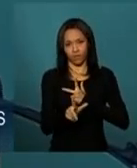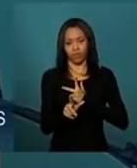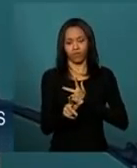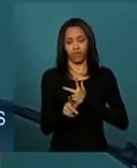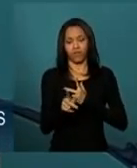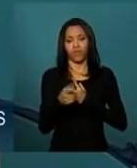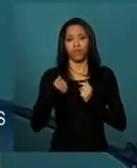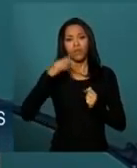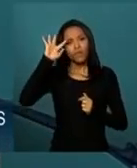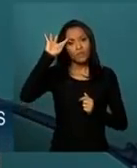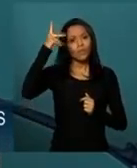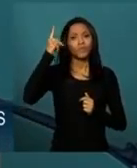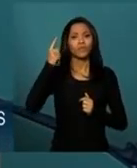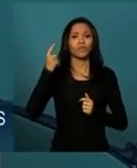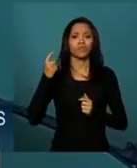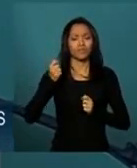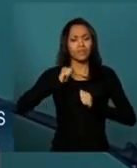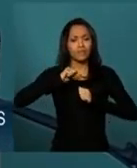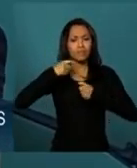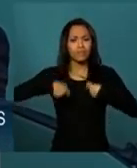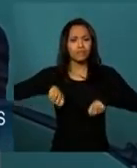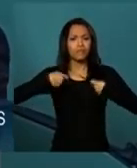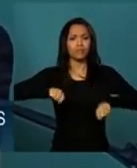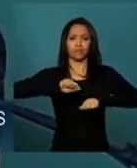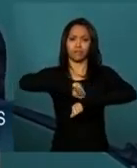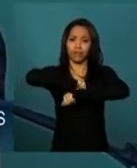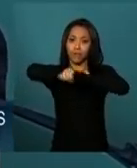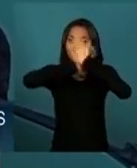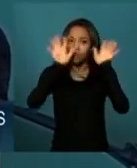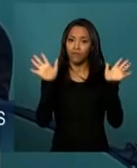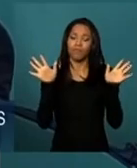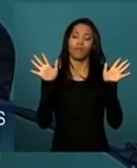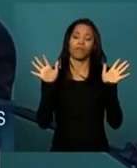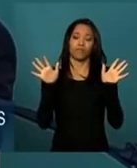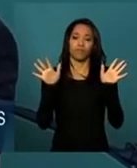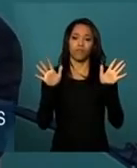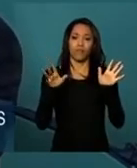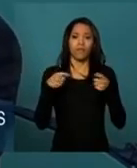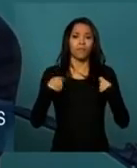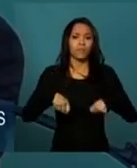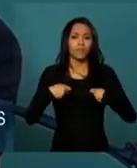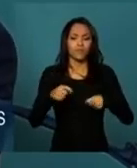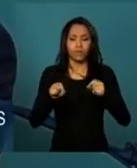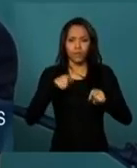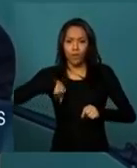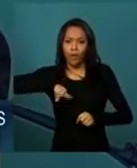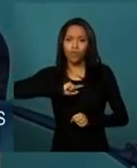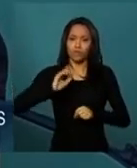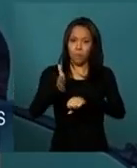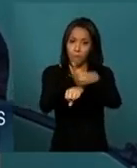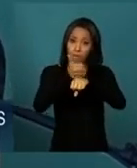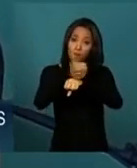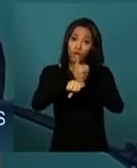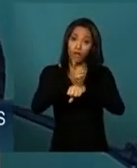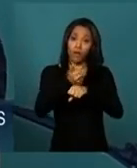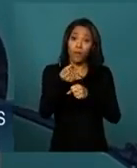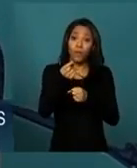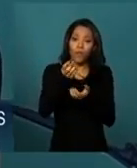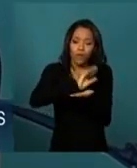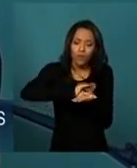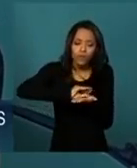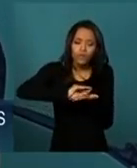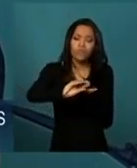soluções são claras, são óbvias. Basicamente, a necessidade de nós melhorarmos o financiamento do